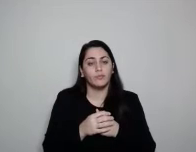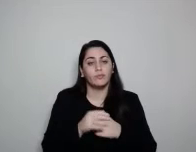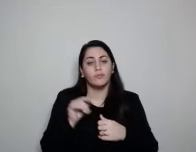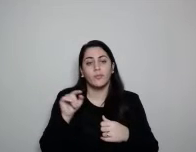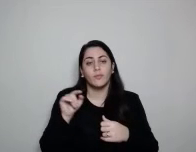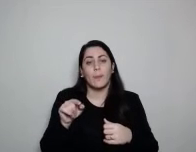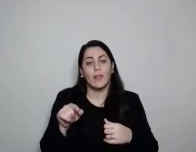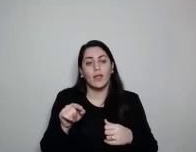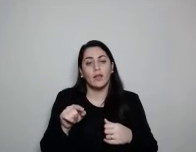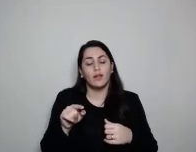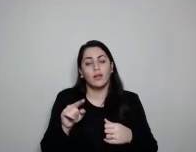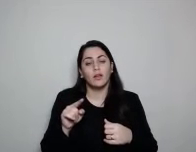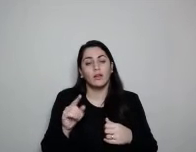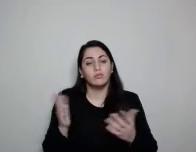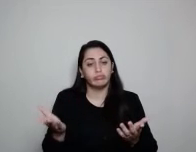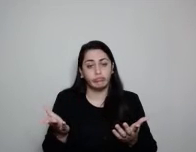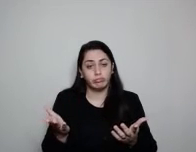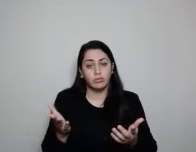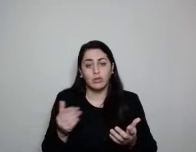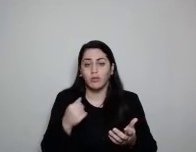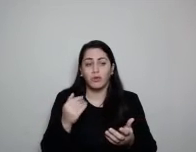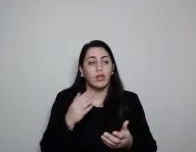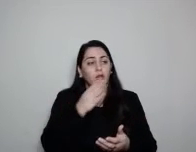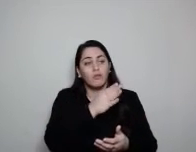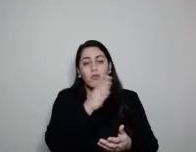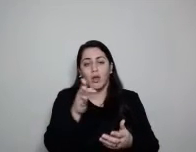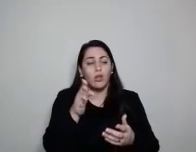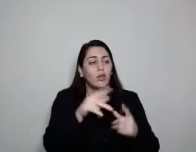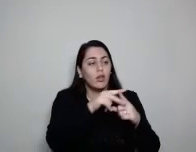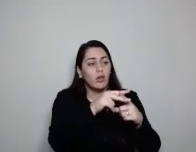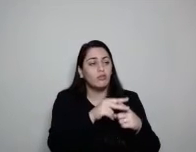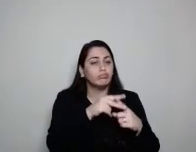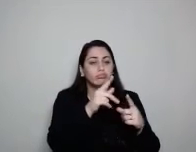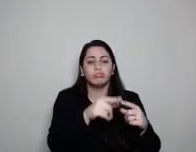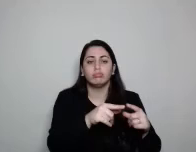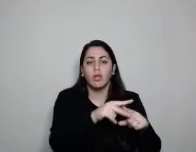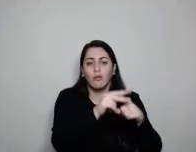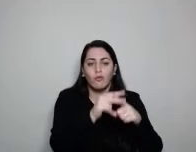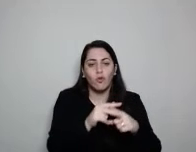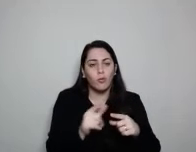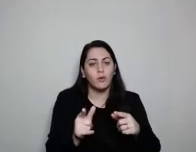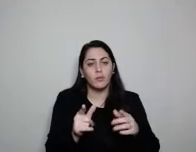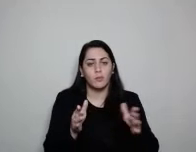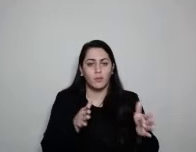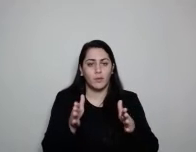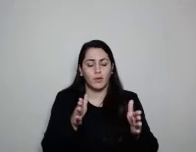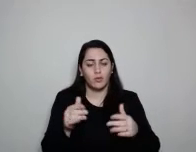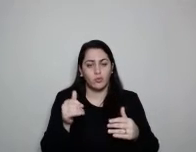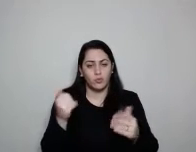prestava os serviços de assistência técnica fora da garantia, ou seja, os serviços de assistência técnica